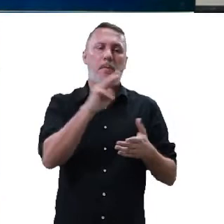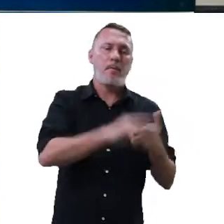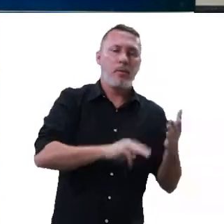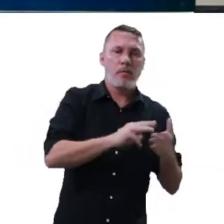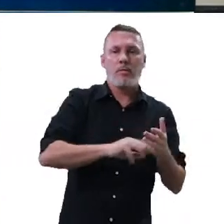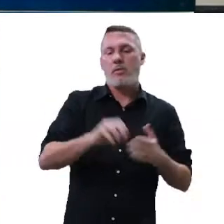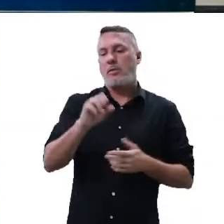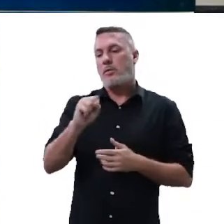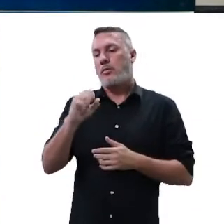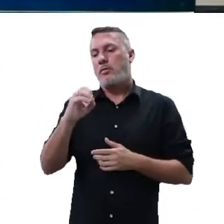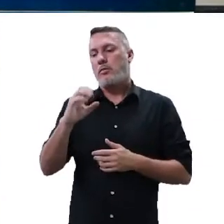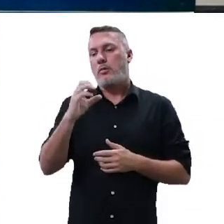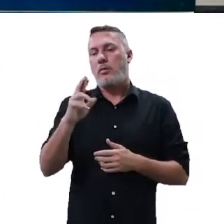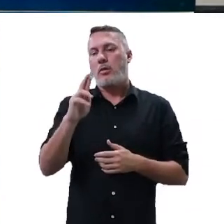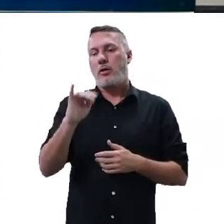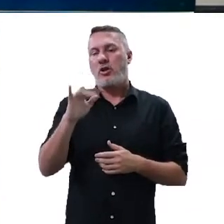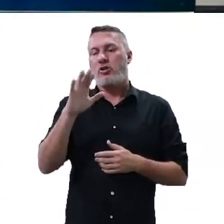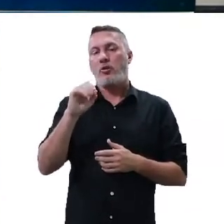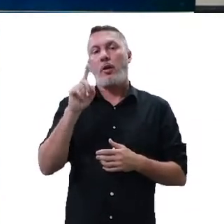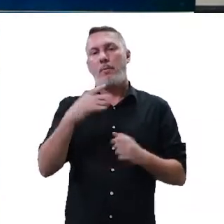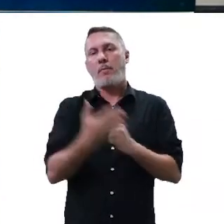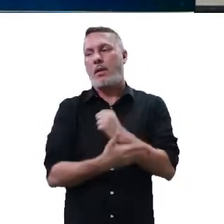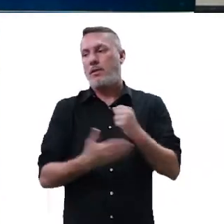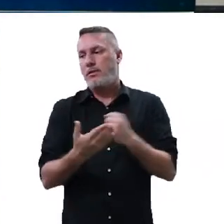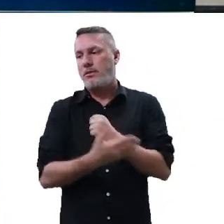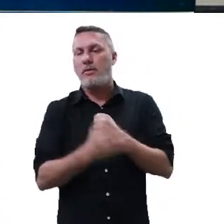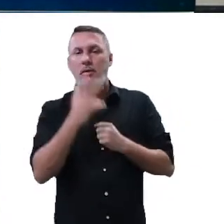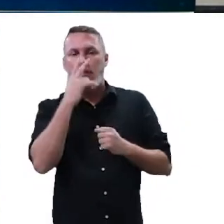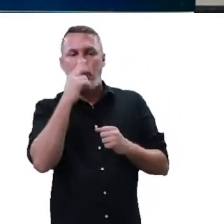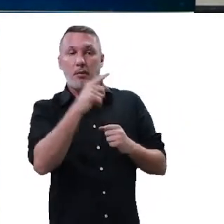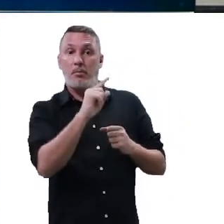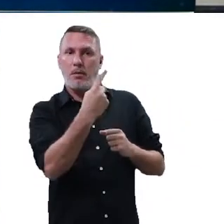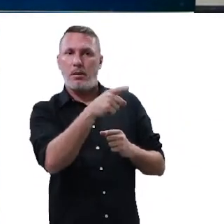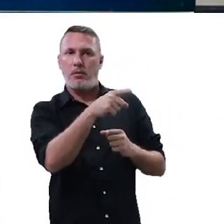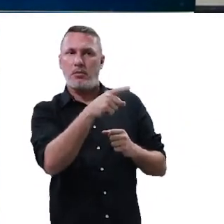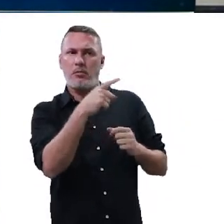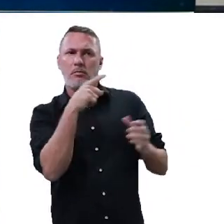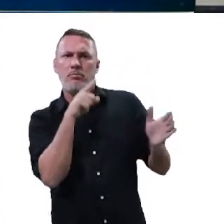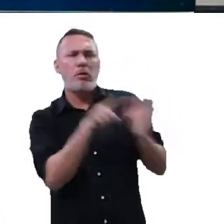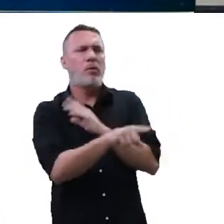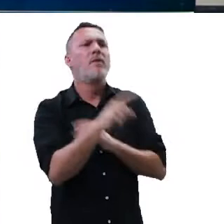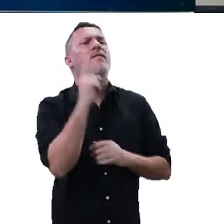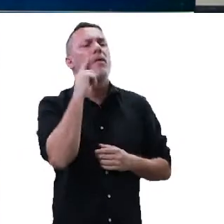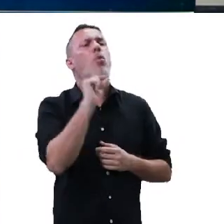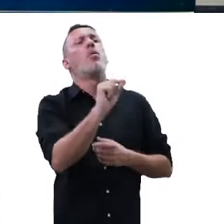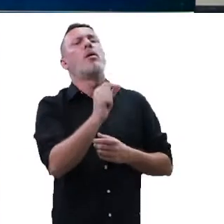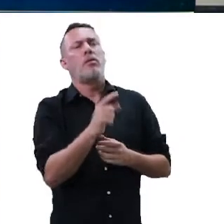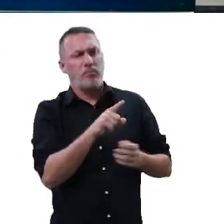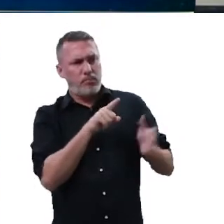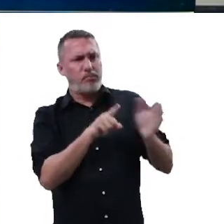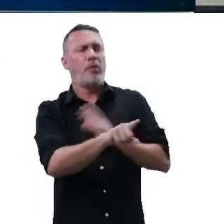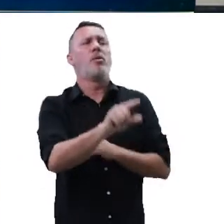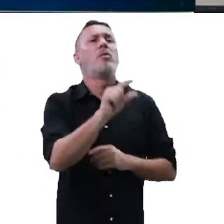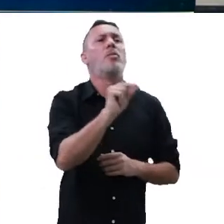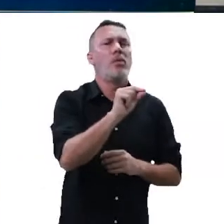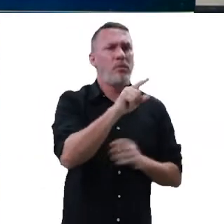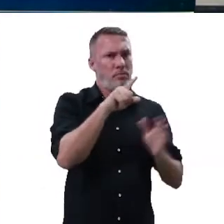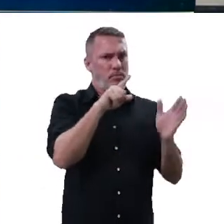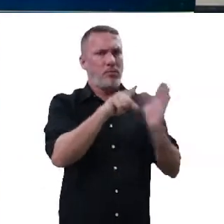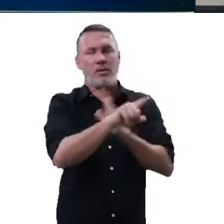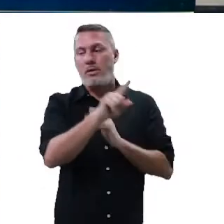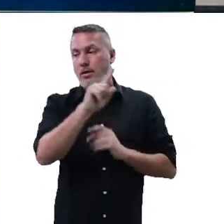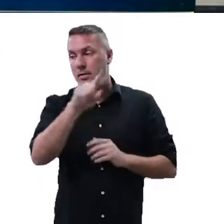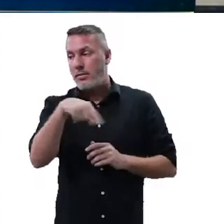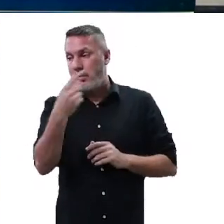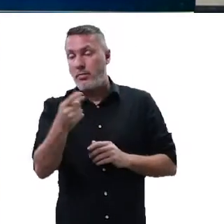chamado método socrático, tinha como principal fundamento isso: desestabilizar primeiro o oponente, fazendo novas perguntas